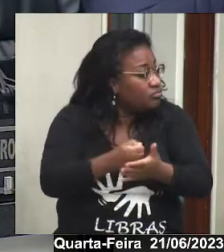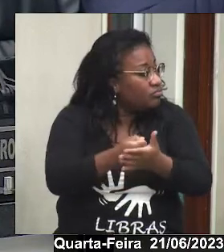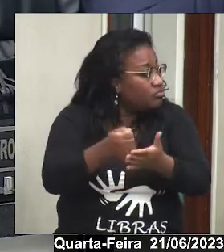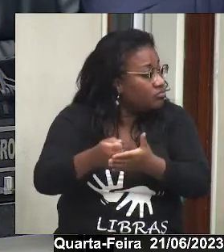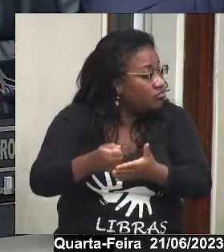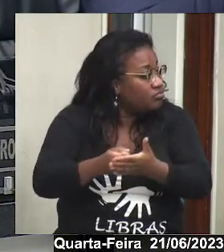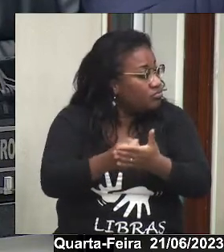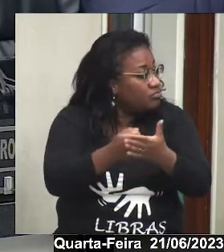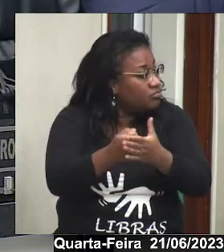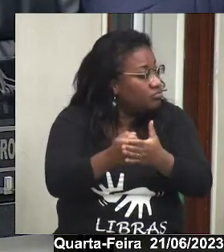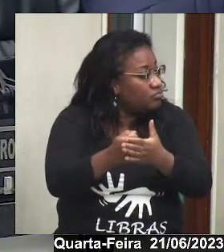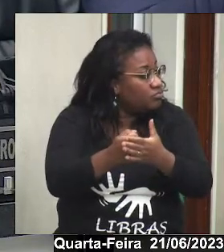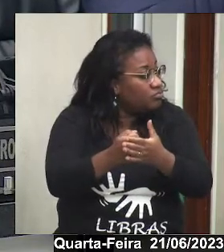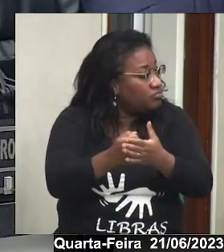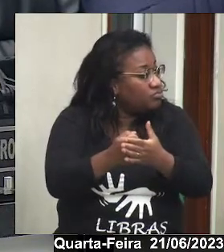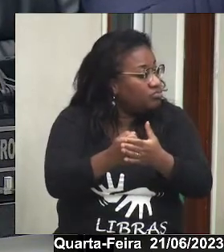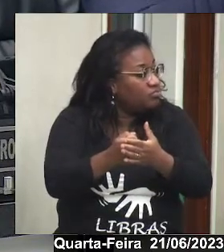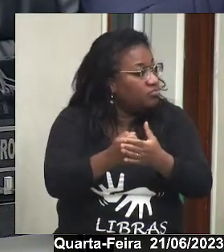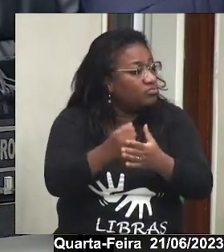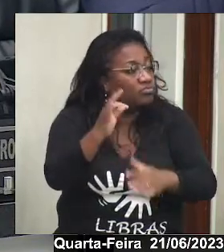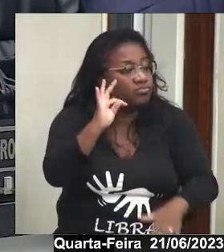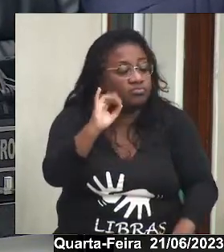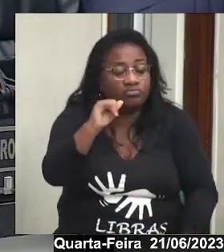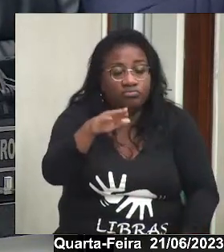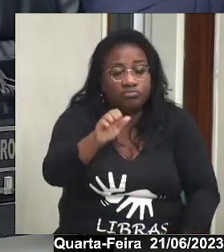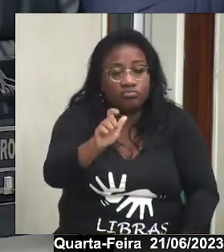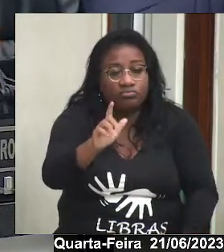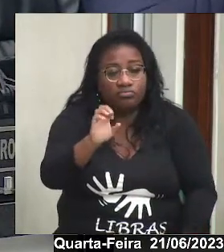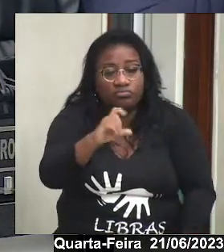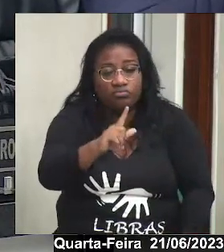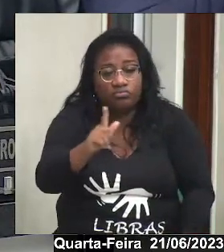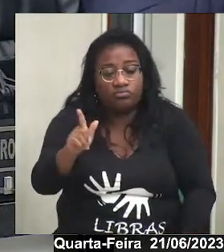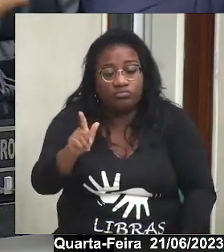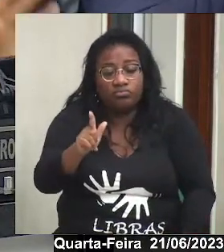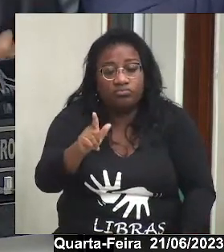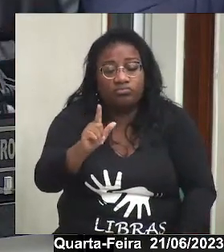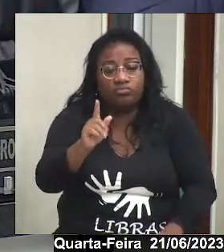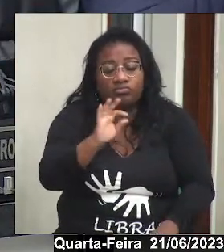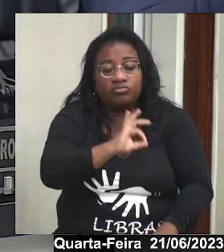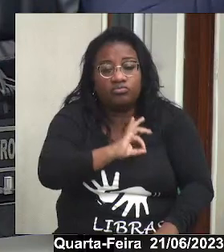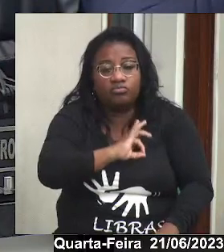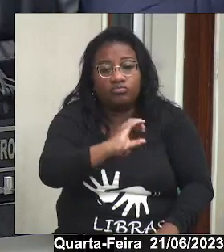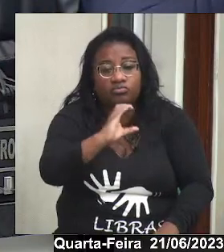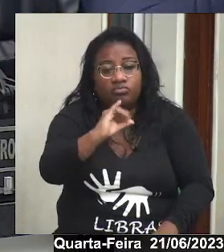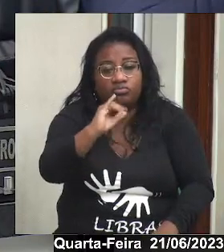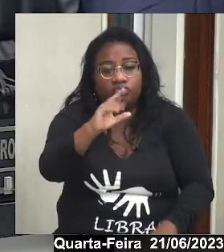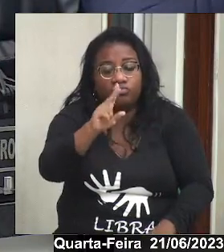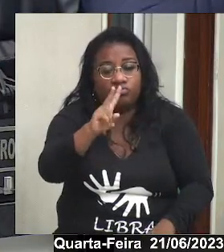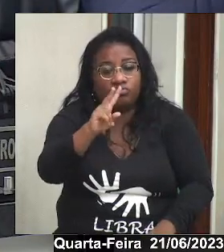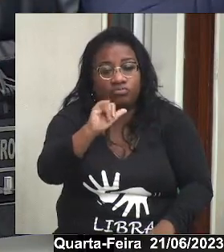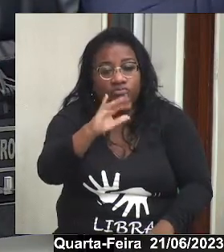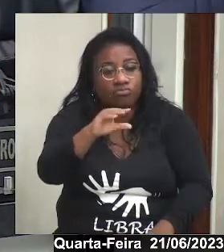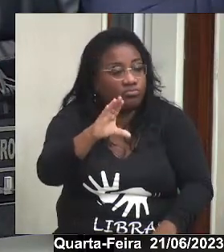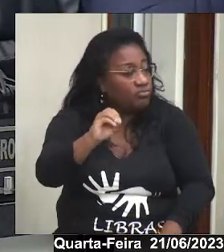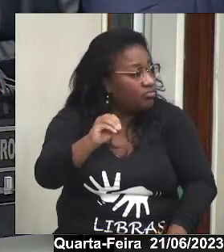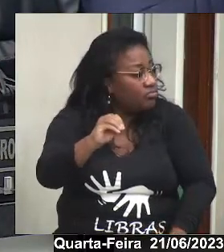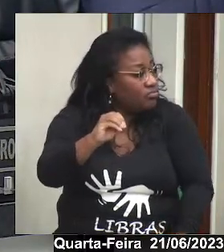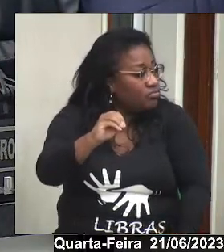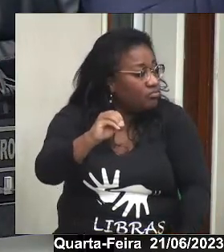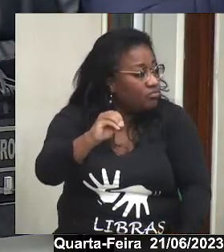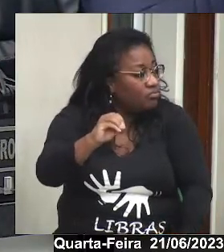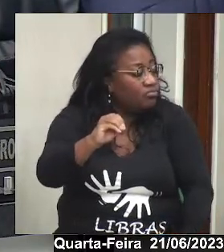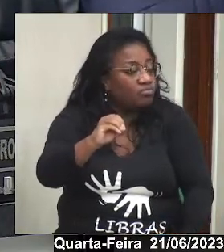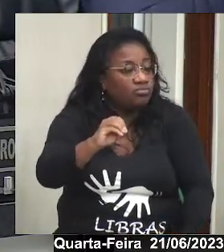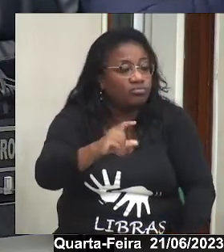cobrando o capitão Caruso aqui e convidando também o Thiago, representando a Polícia Civil. Vamos estar fazendo essa reunião aí. Só para concluir, eu vou estar